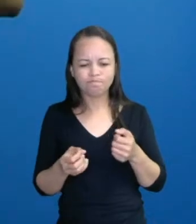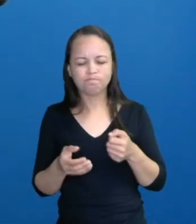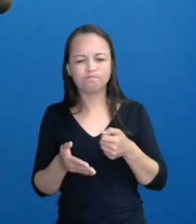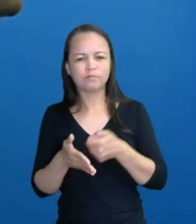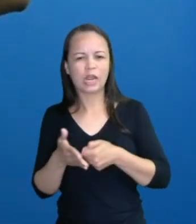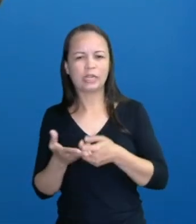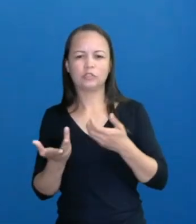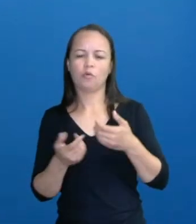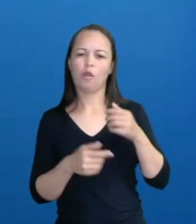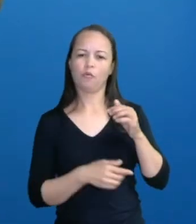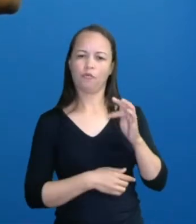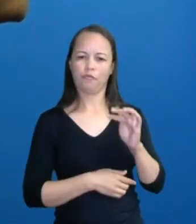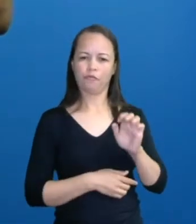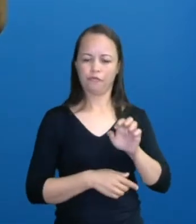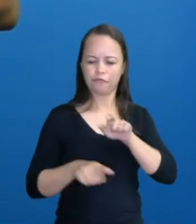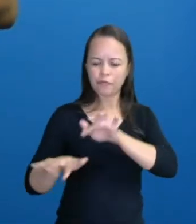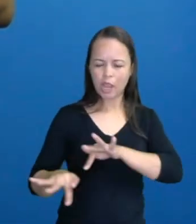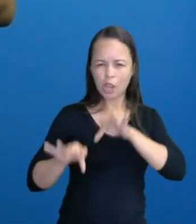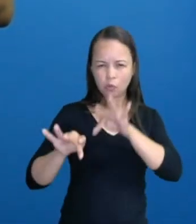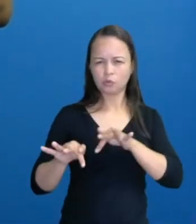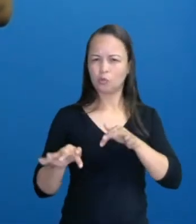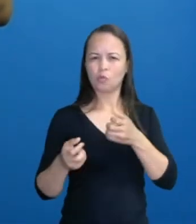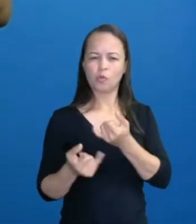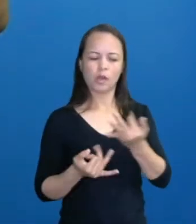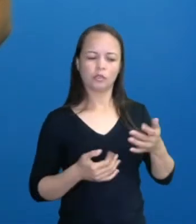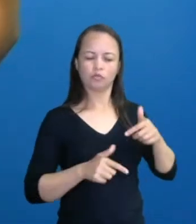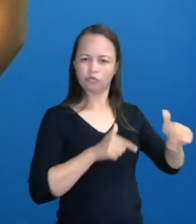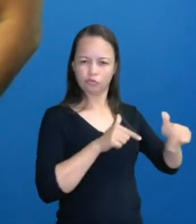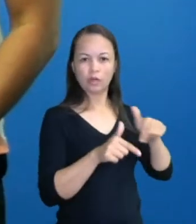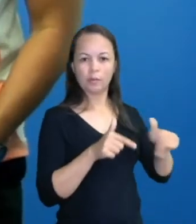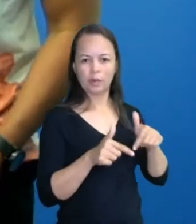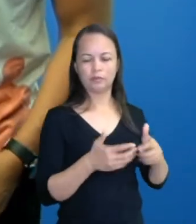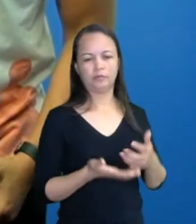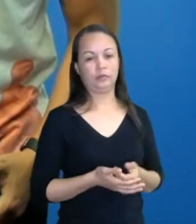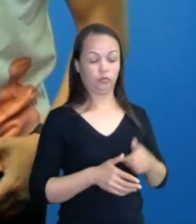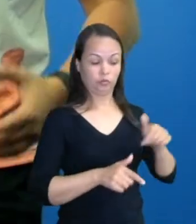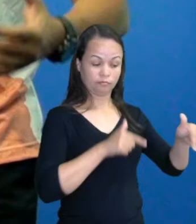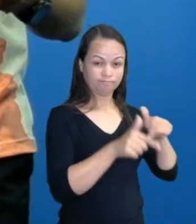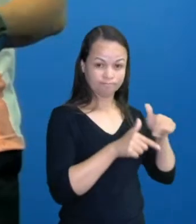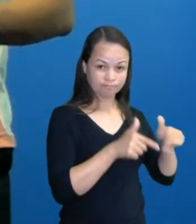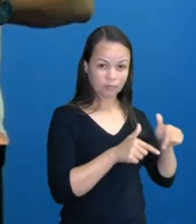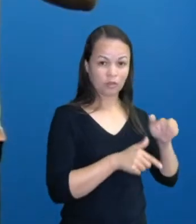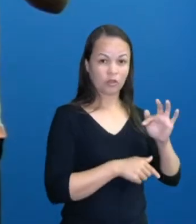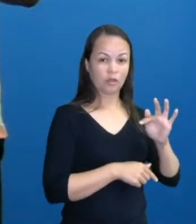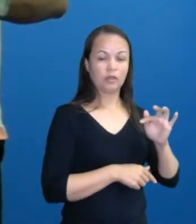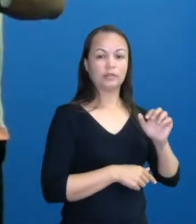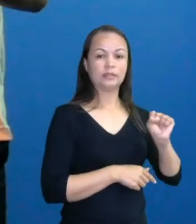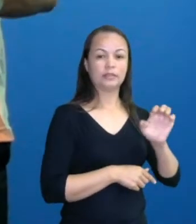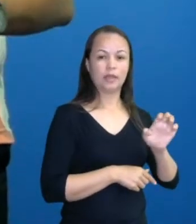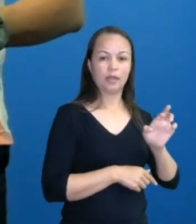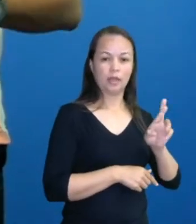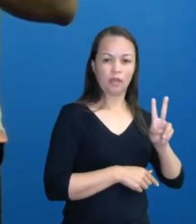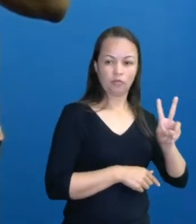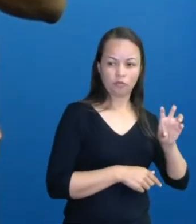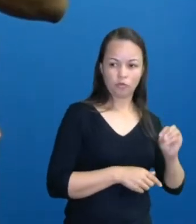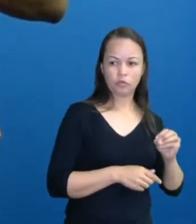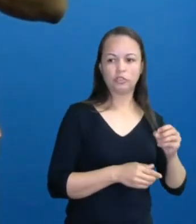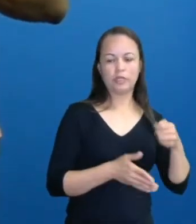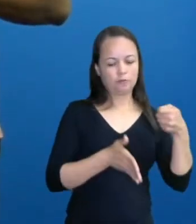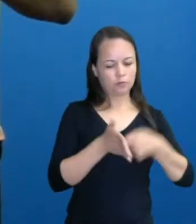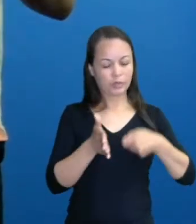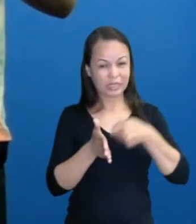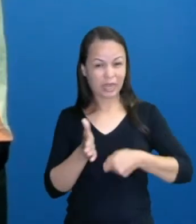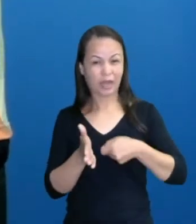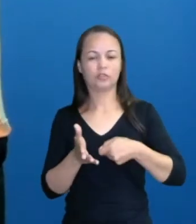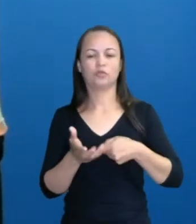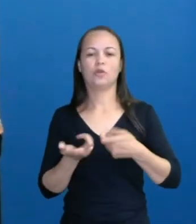um feudo quanto os servos. Os servos eram obrigados a viver e a morrer dentro daqueles